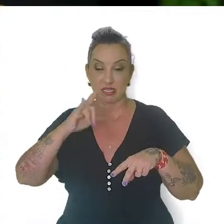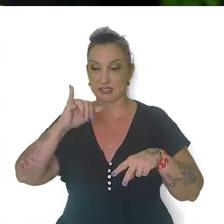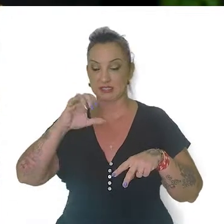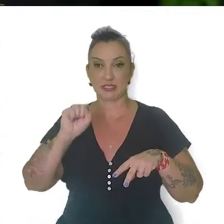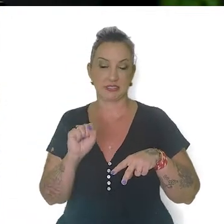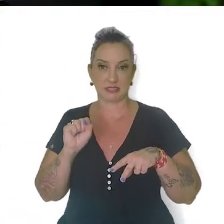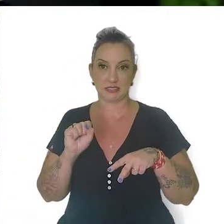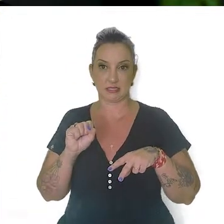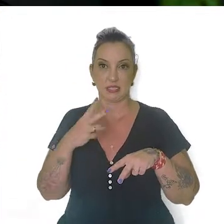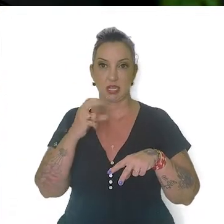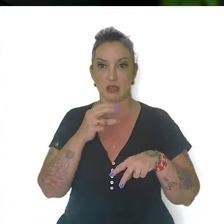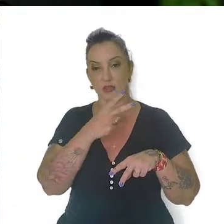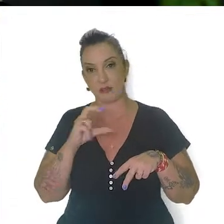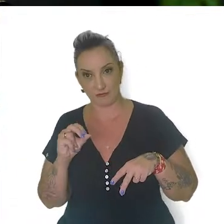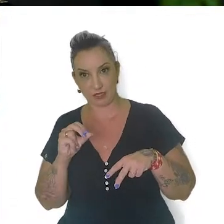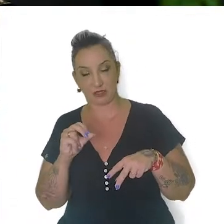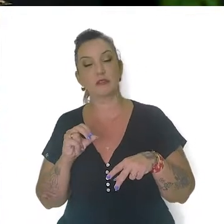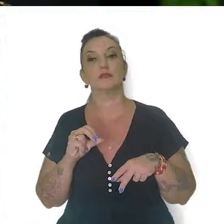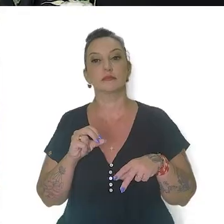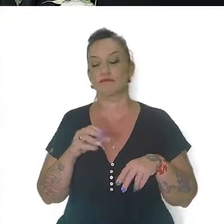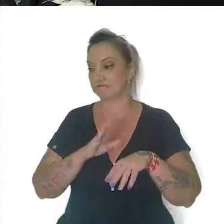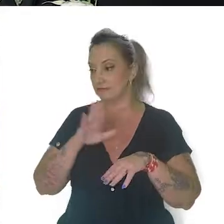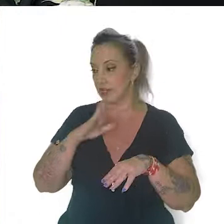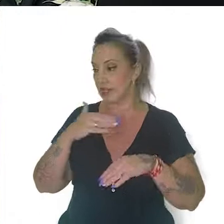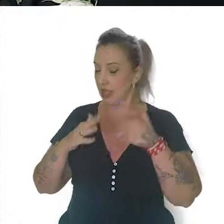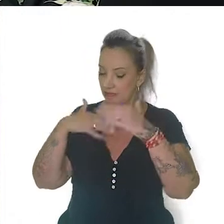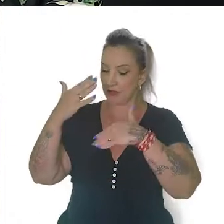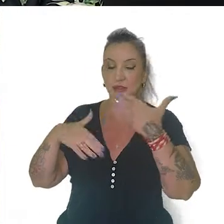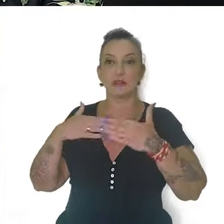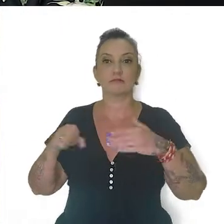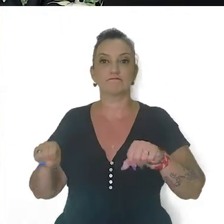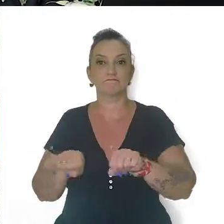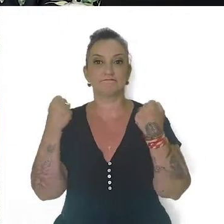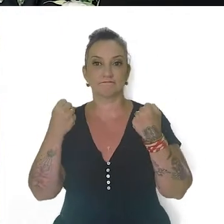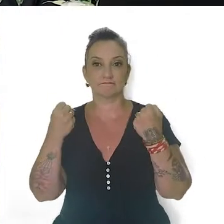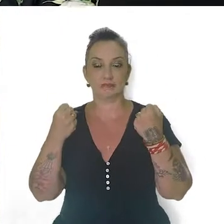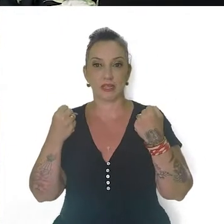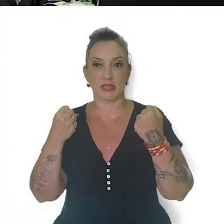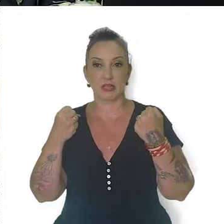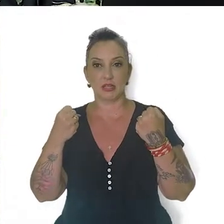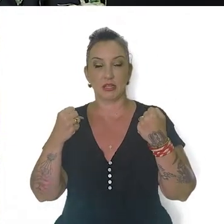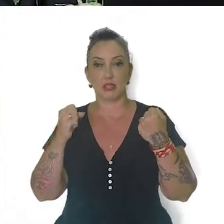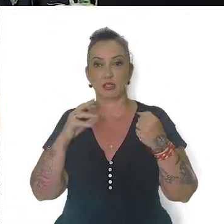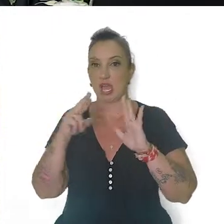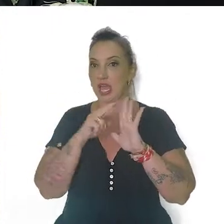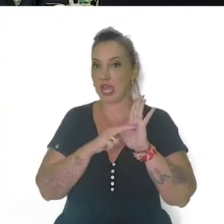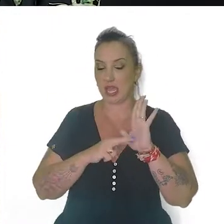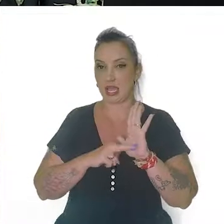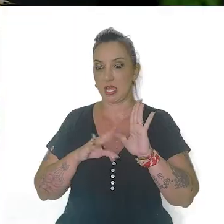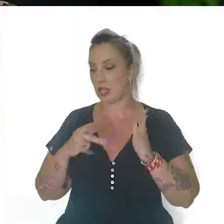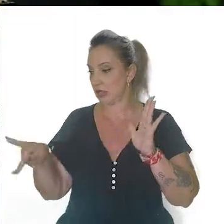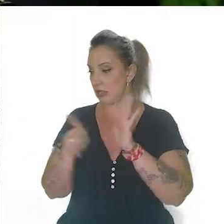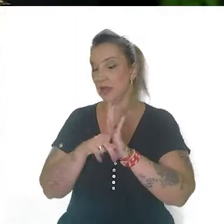mulheres cis. Né, 2020 a gente saiu cada vez mais essa evolução, de estar quebrando todos os paradigmas